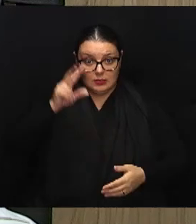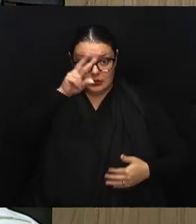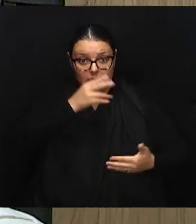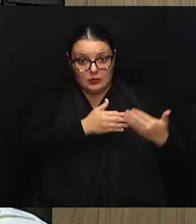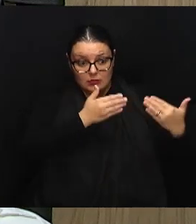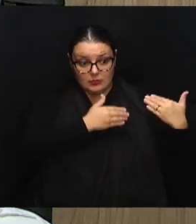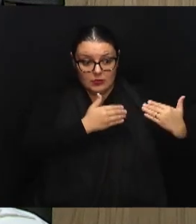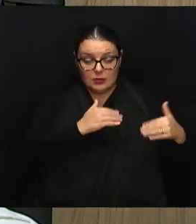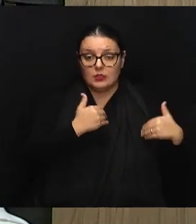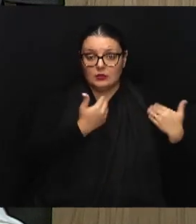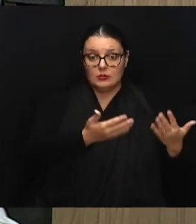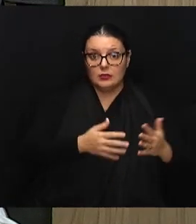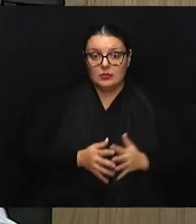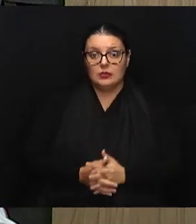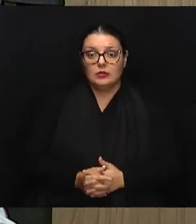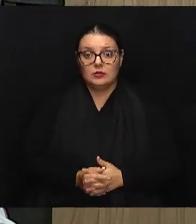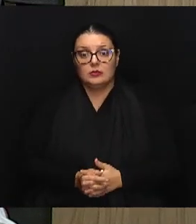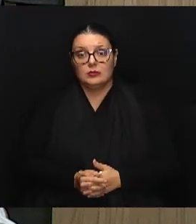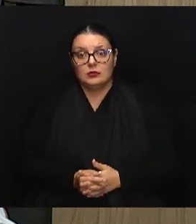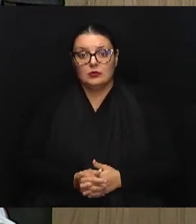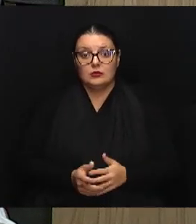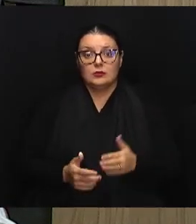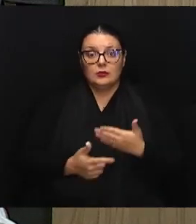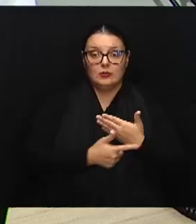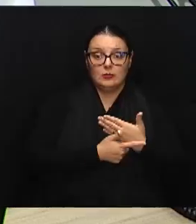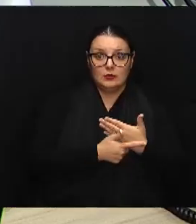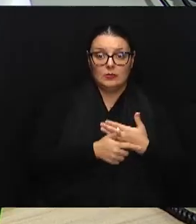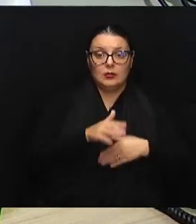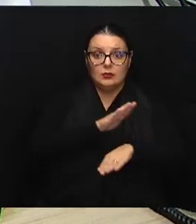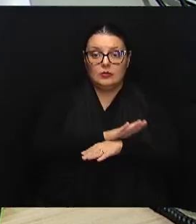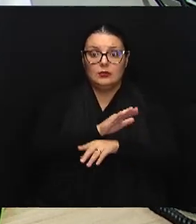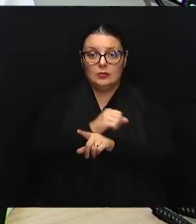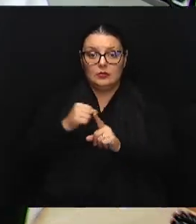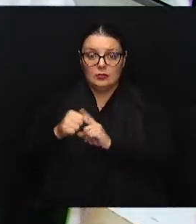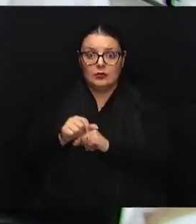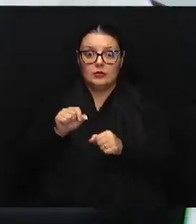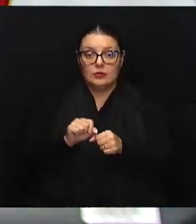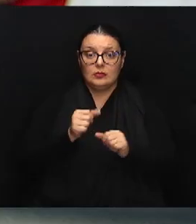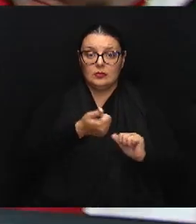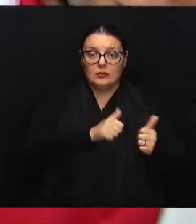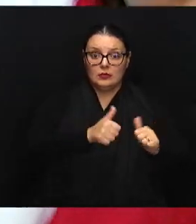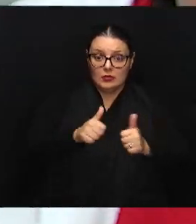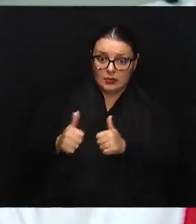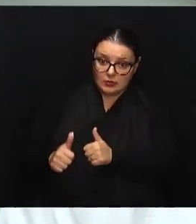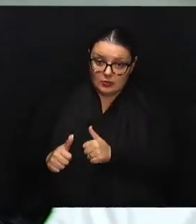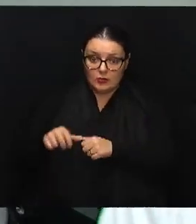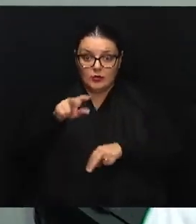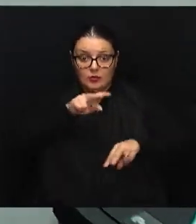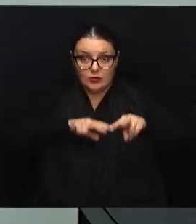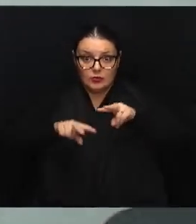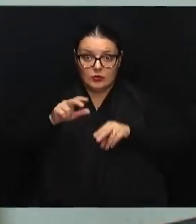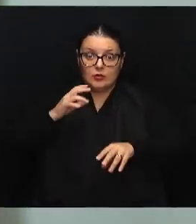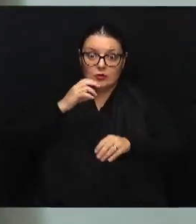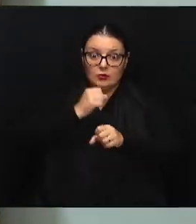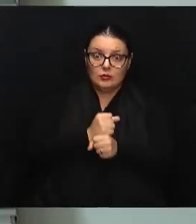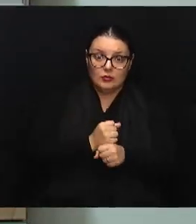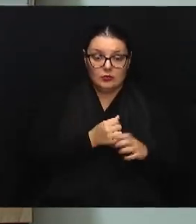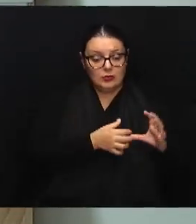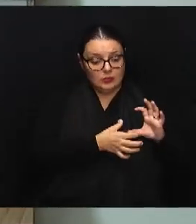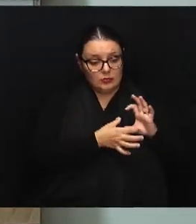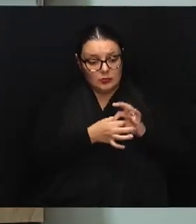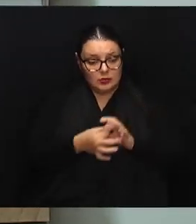de vida lá fora. Então, o papel do assistente social é fazer essa avaliação, olhar para o todo, para o